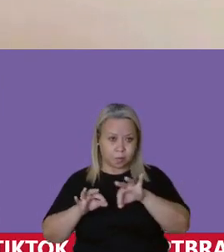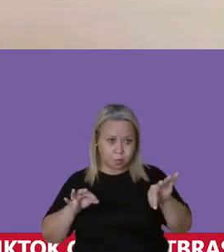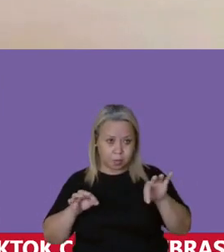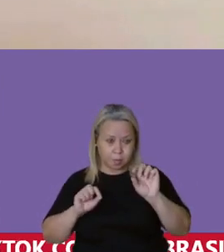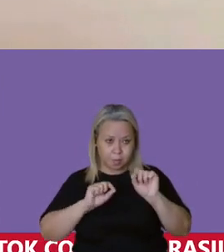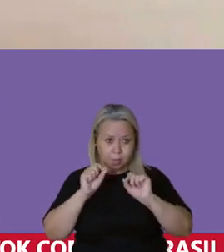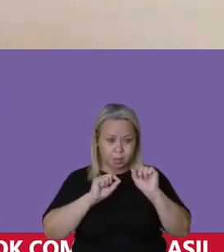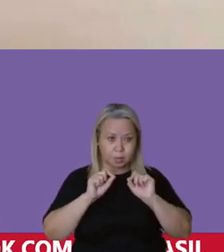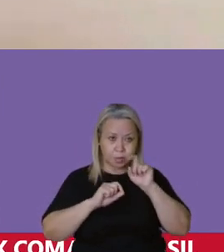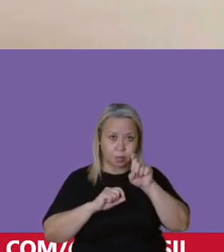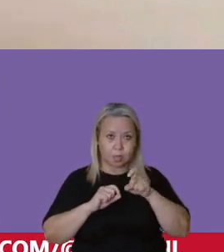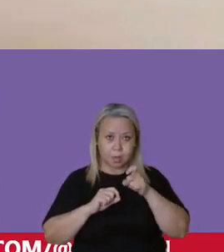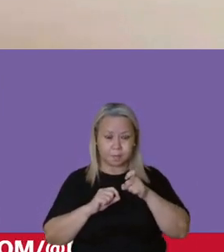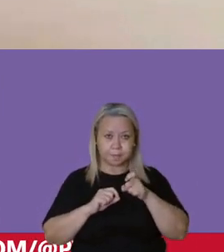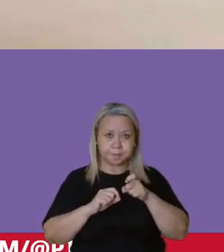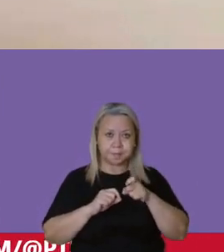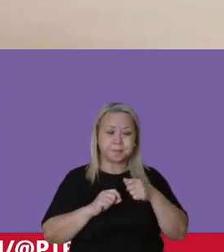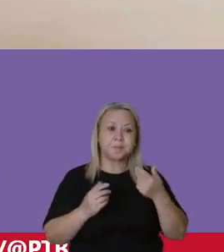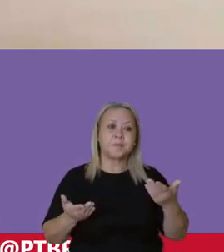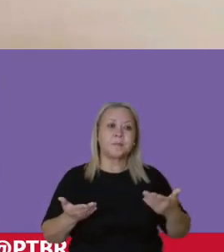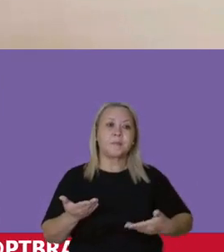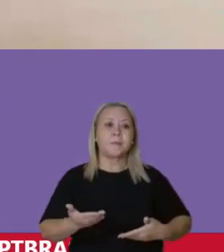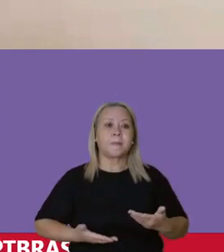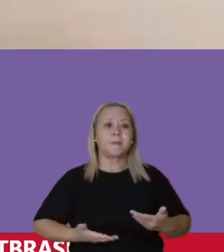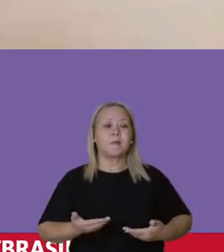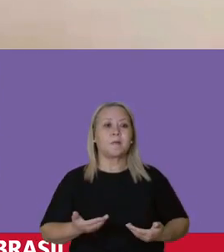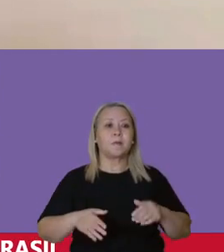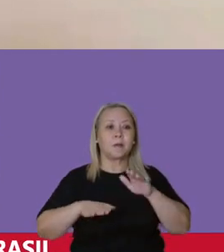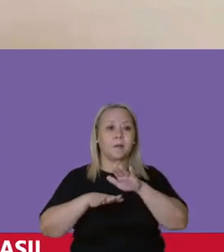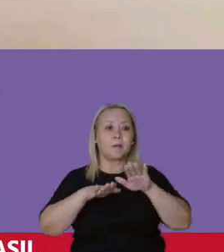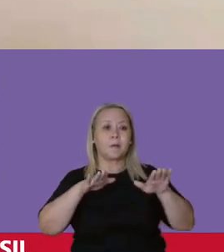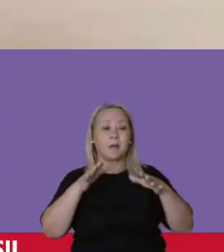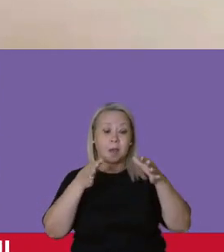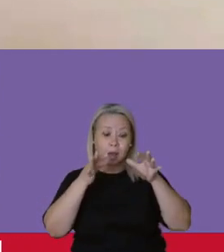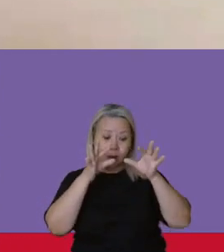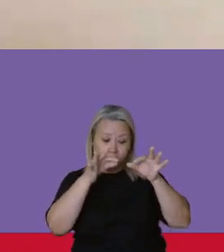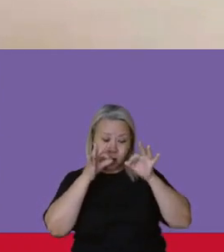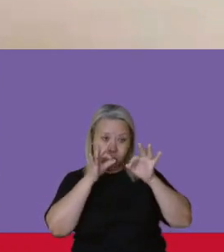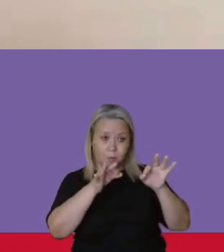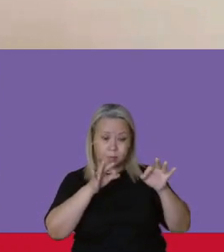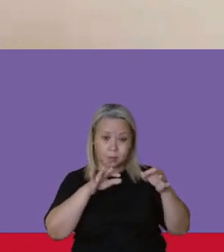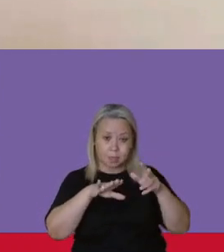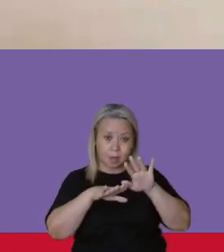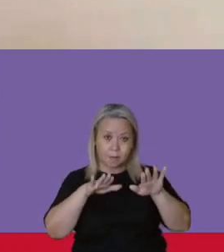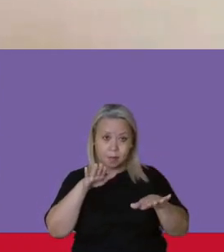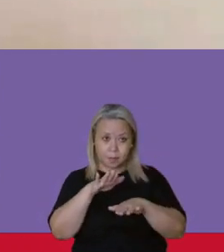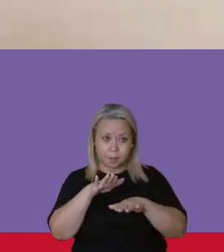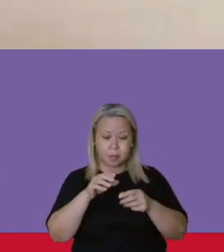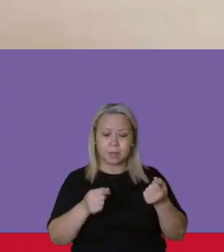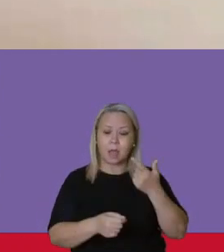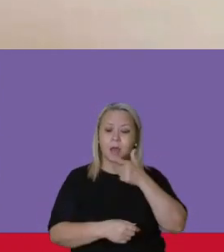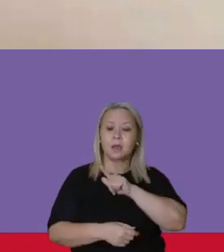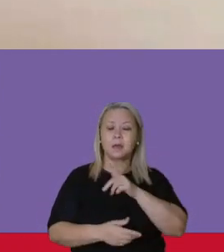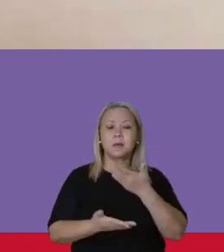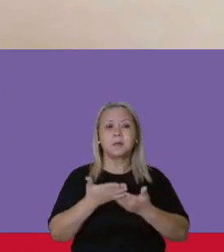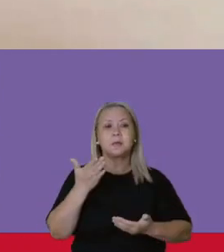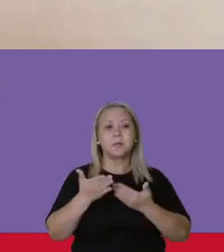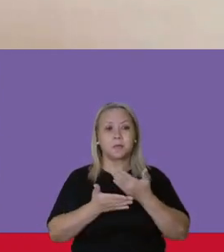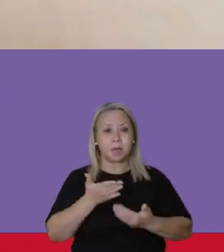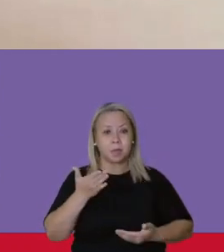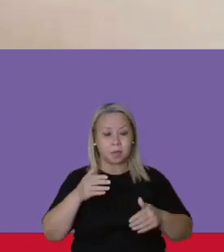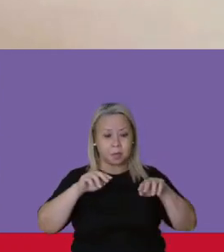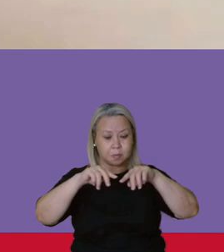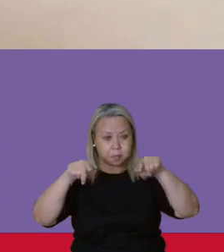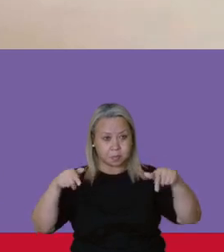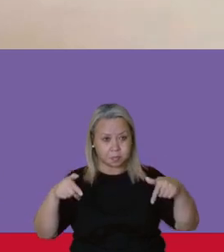Gini. E o que ele observa? Ele observa a diferença entre quem está ganhando e quem está perdendo nas